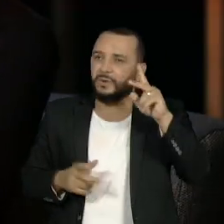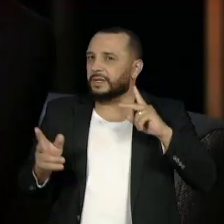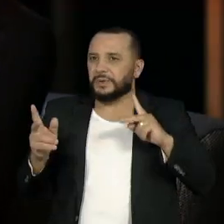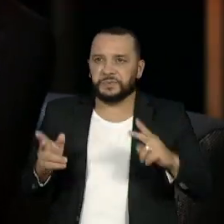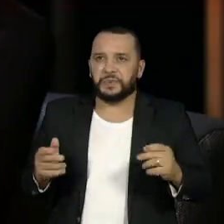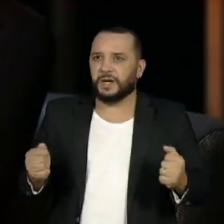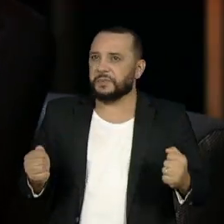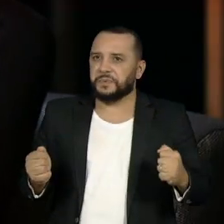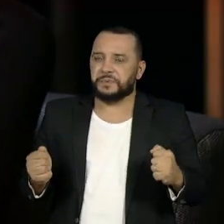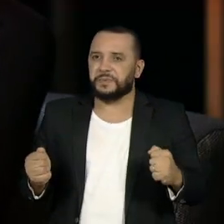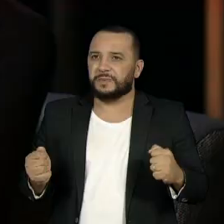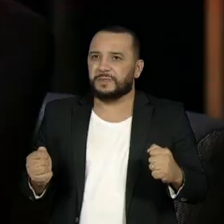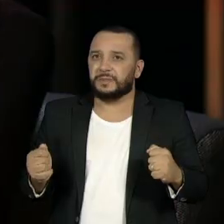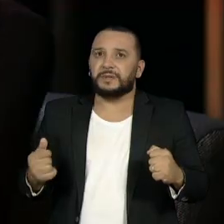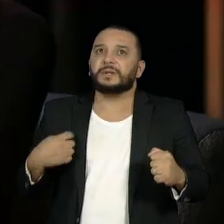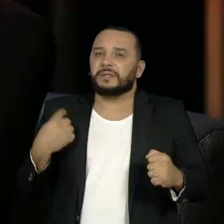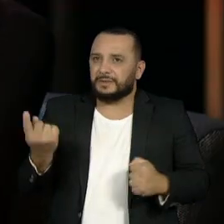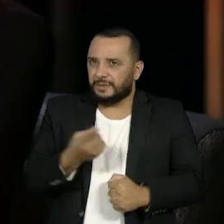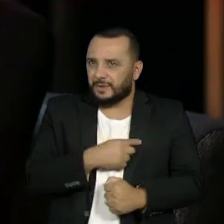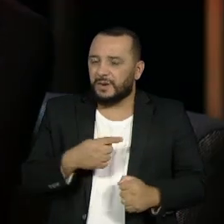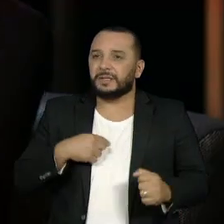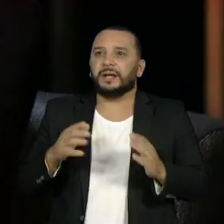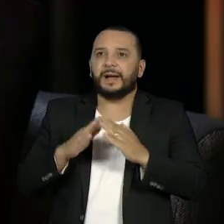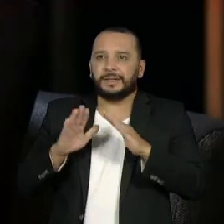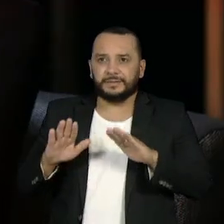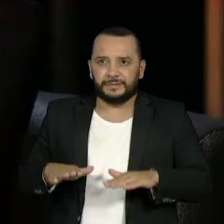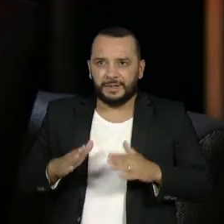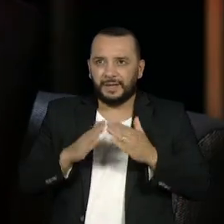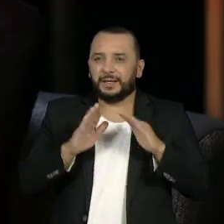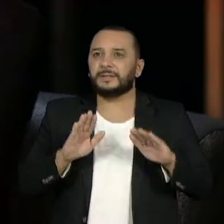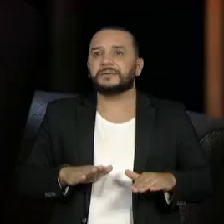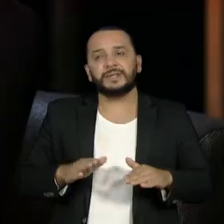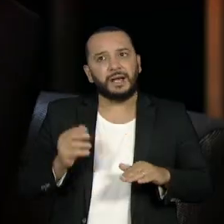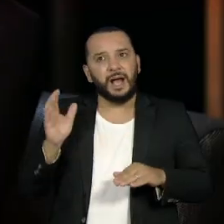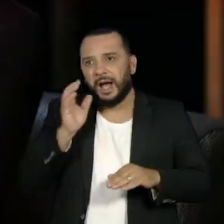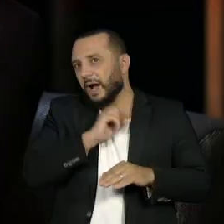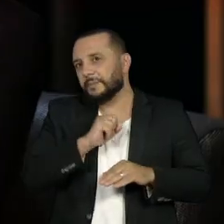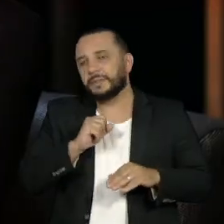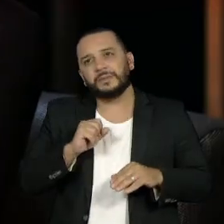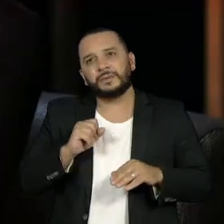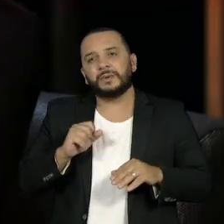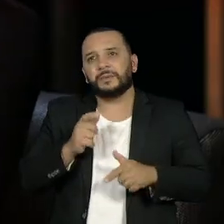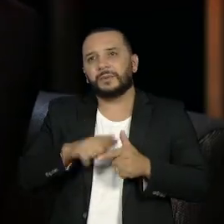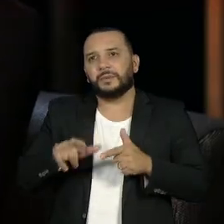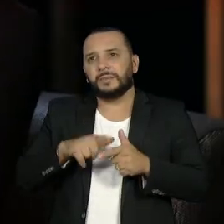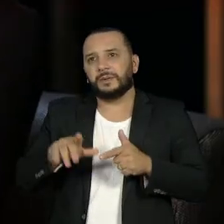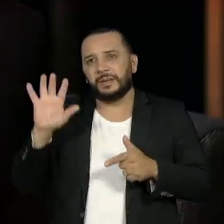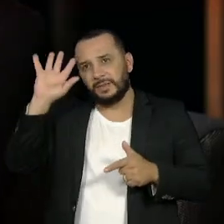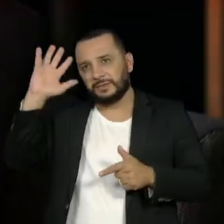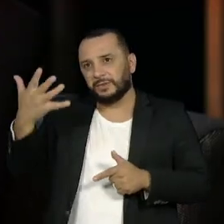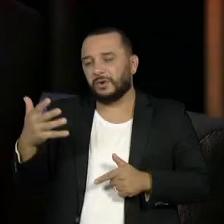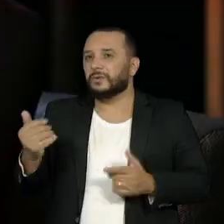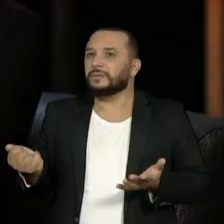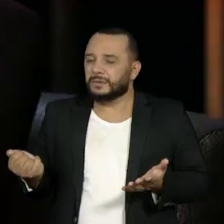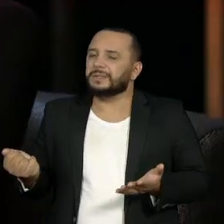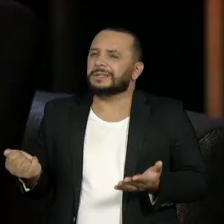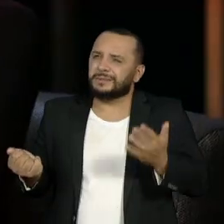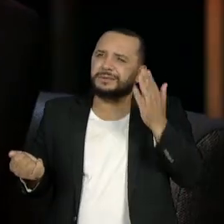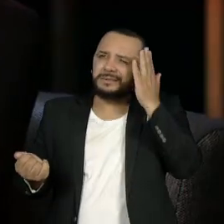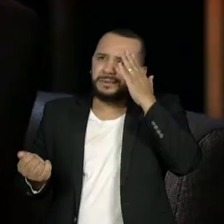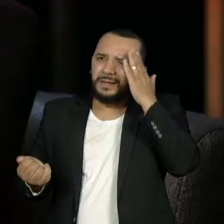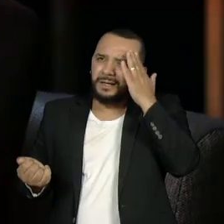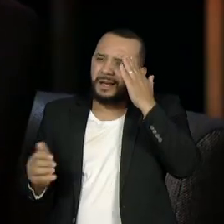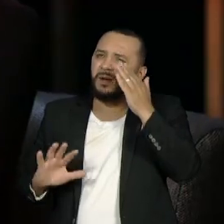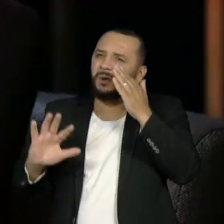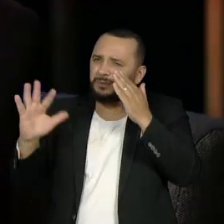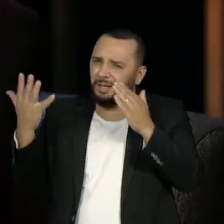e a gente sabe que quanto mais nós praticamos isolamento mas a gente sai da crise claro que toda a pandemia produz uma crise Nós estamos